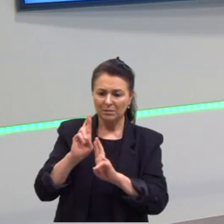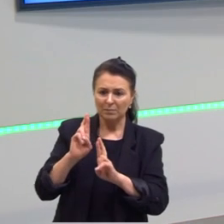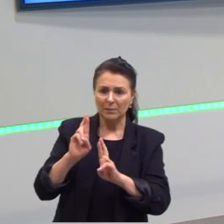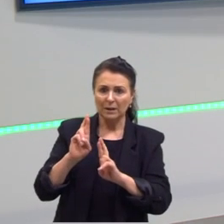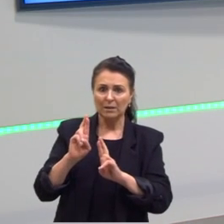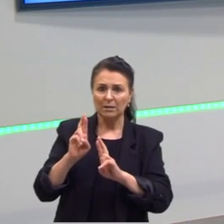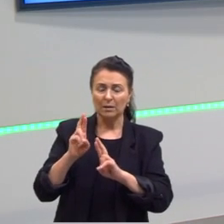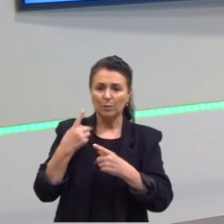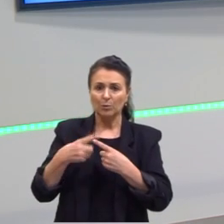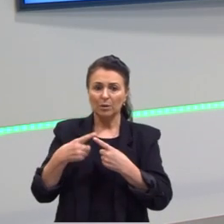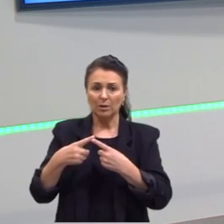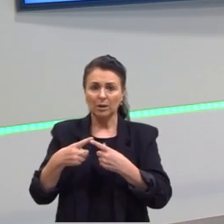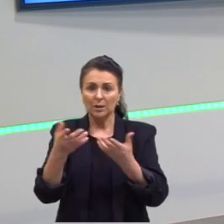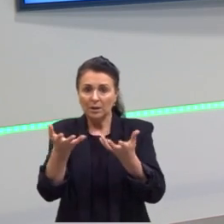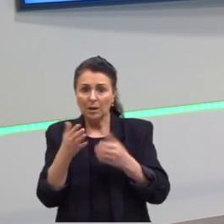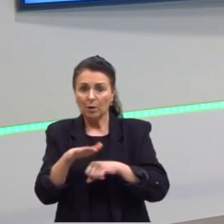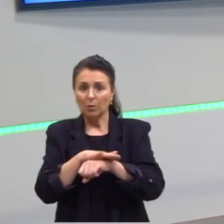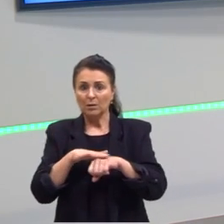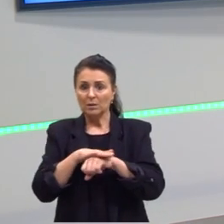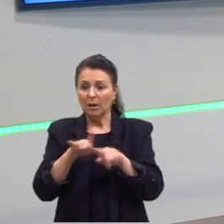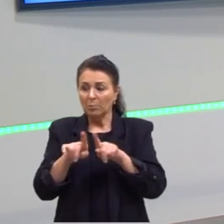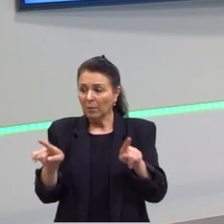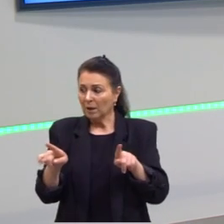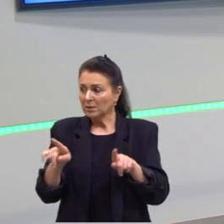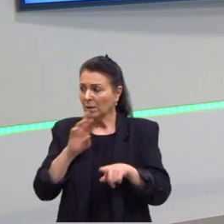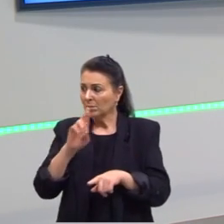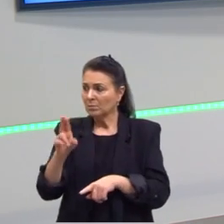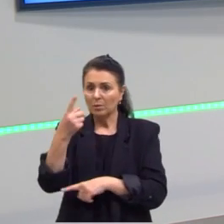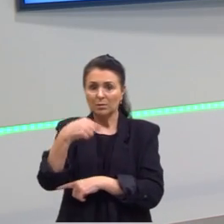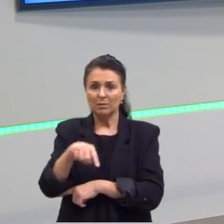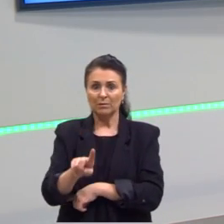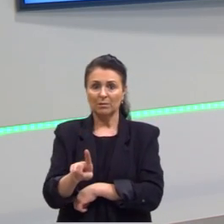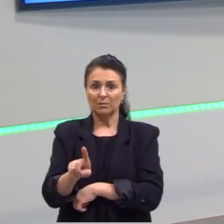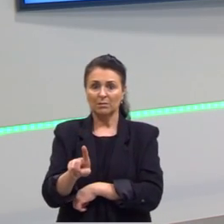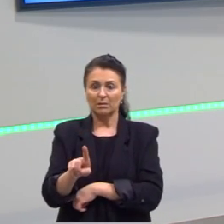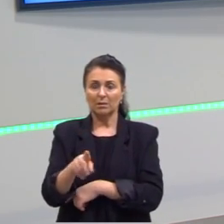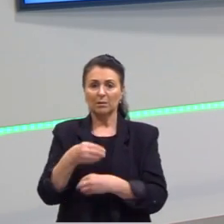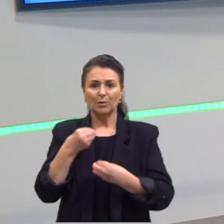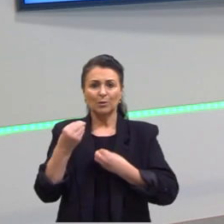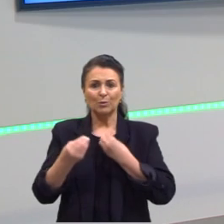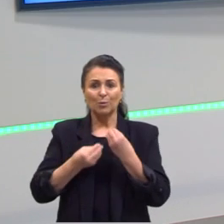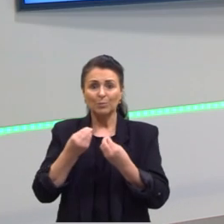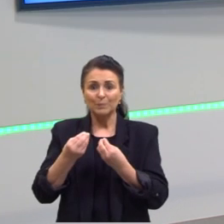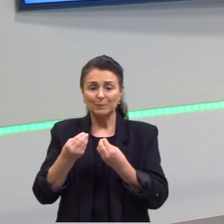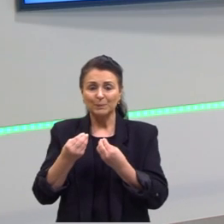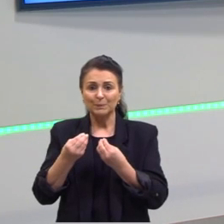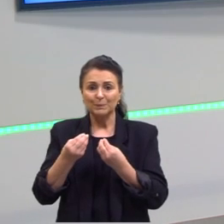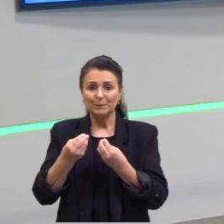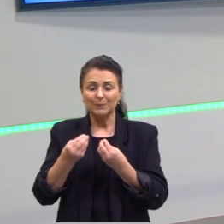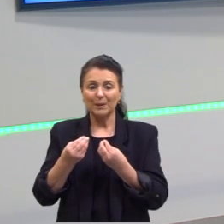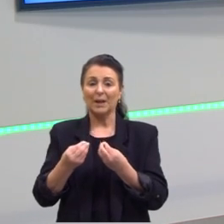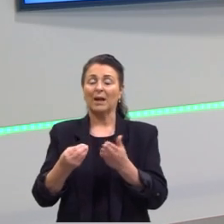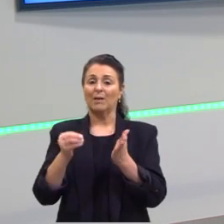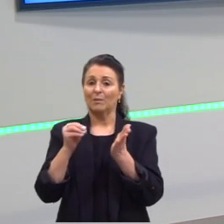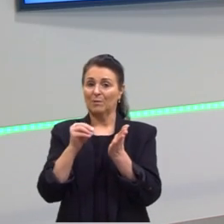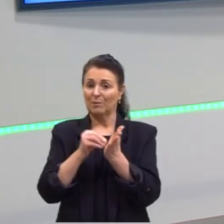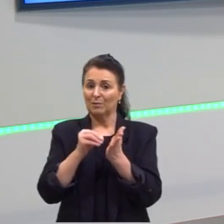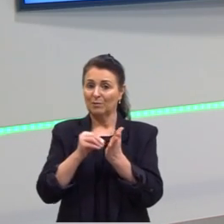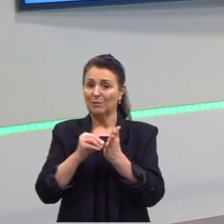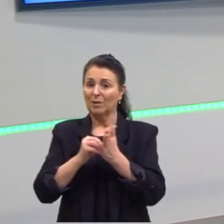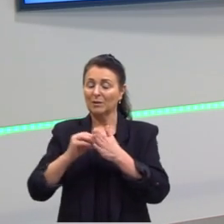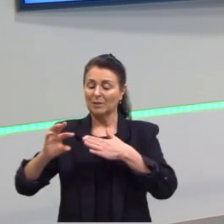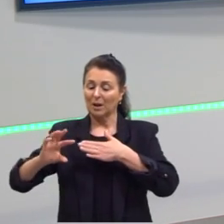uma conversa então quando a gente tem essa quebra de expectativa é o que a gente chama de em coerência